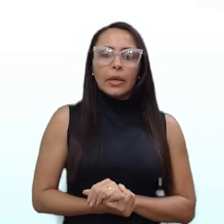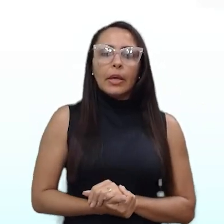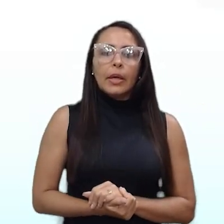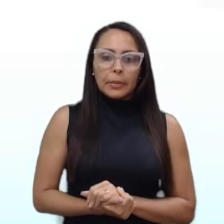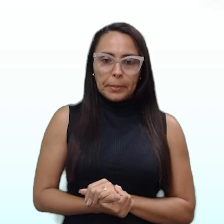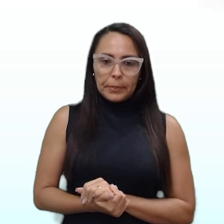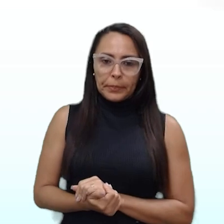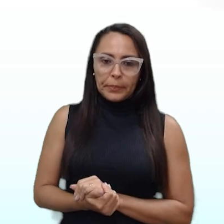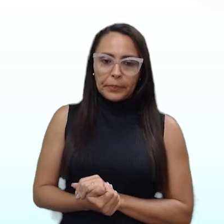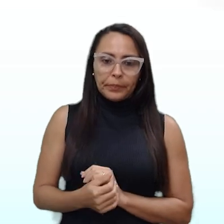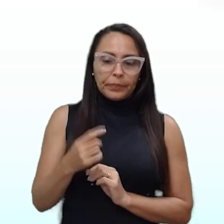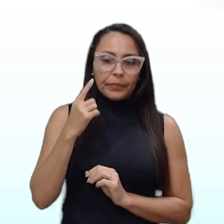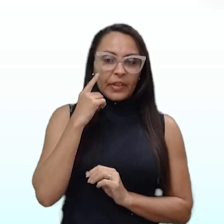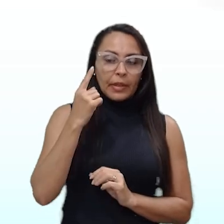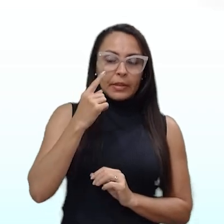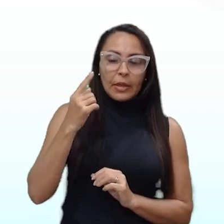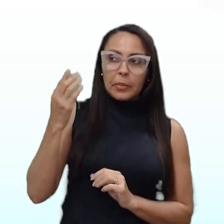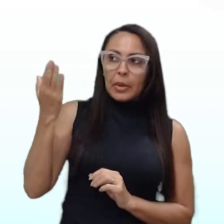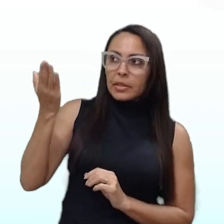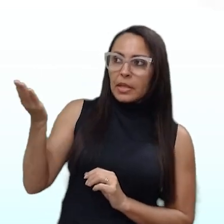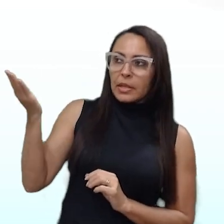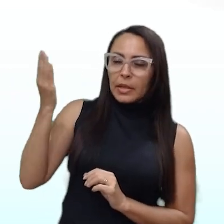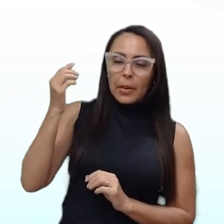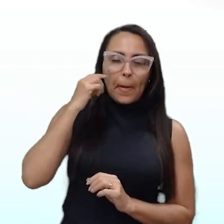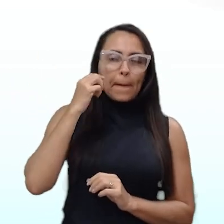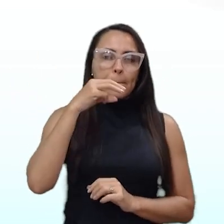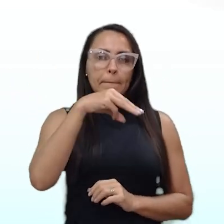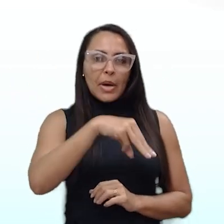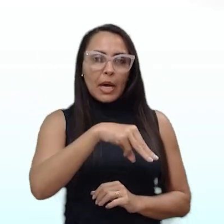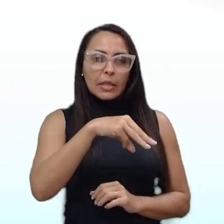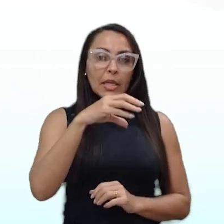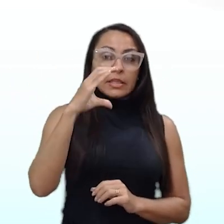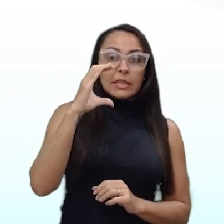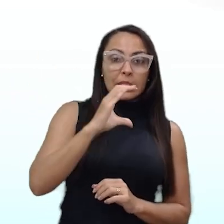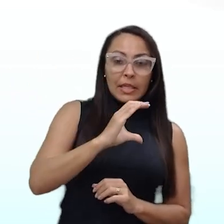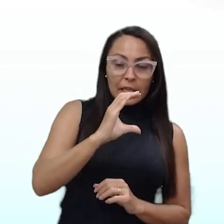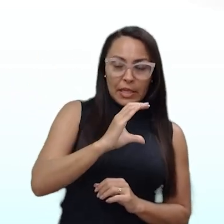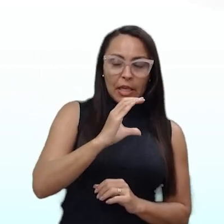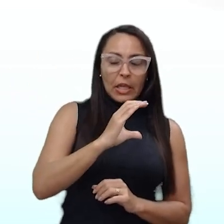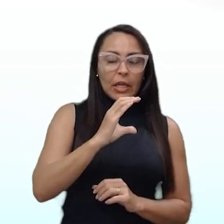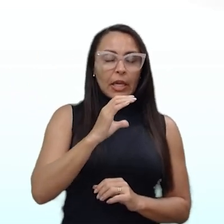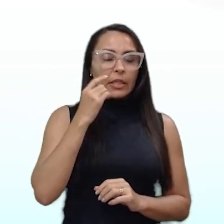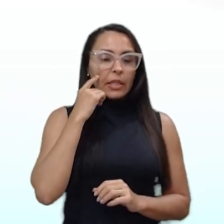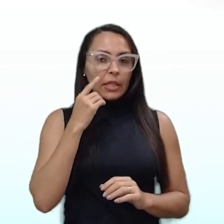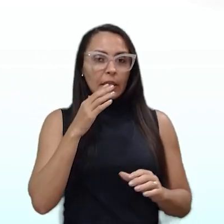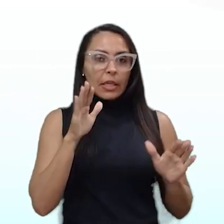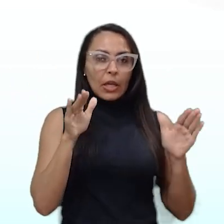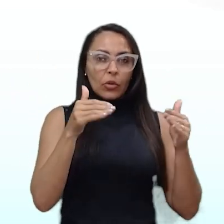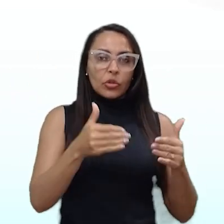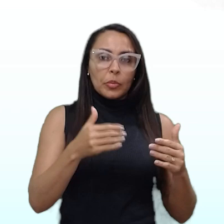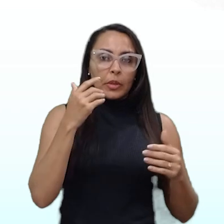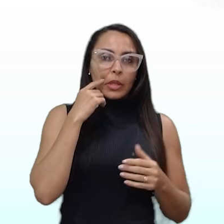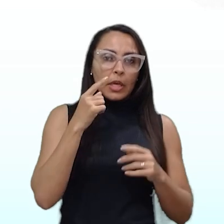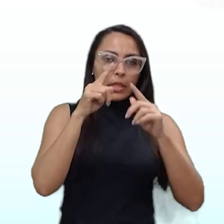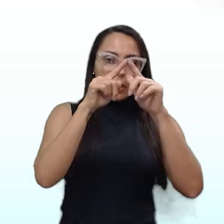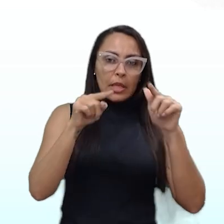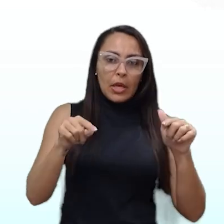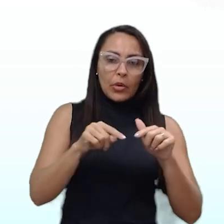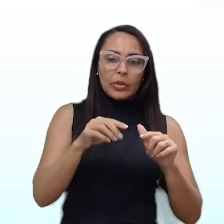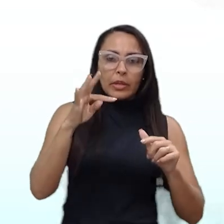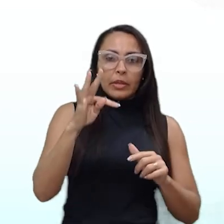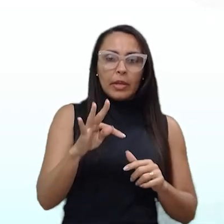macete. Massa, esse M de massa, o C de calor específico e o ΔT,